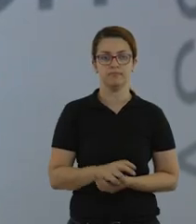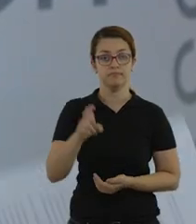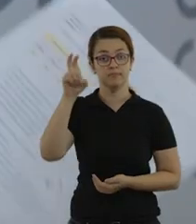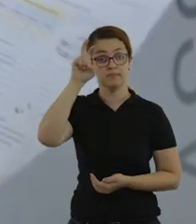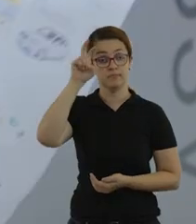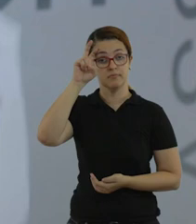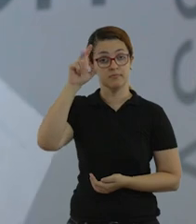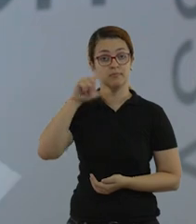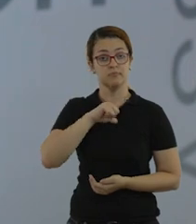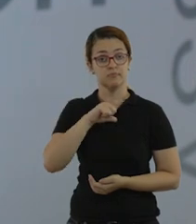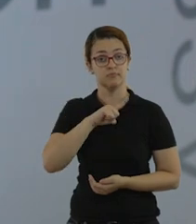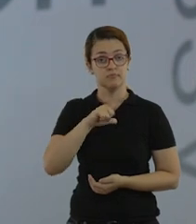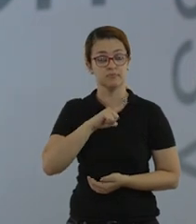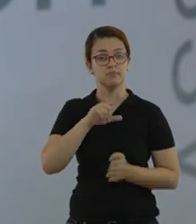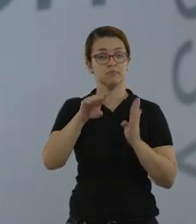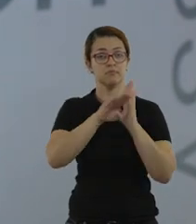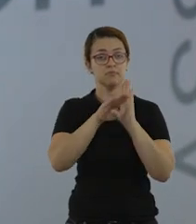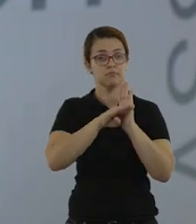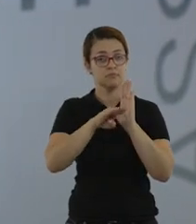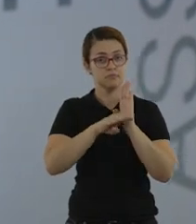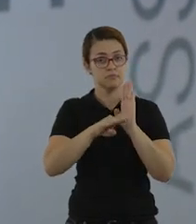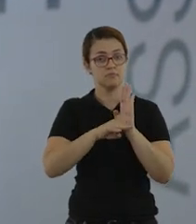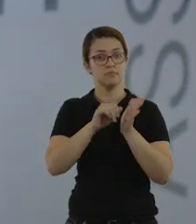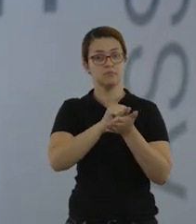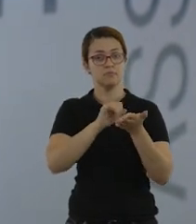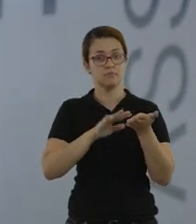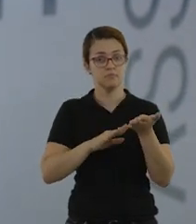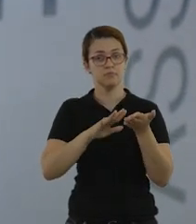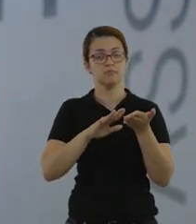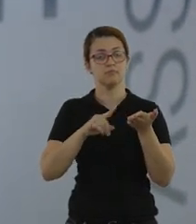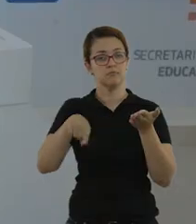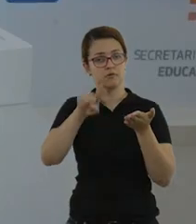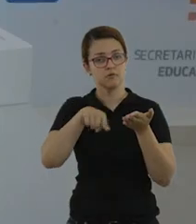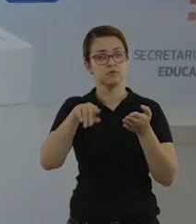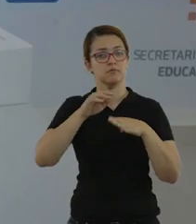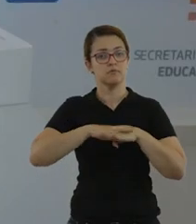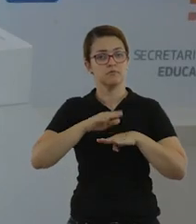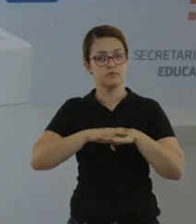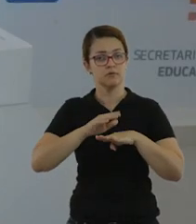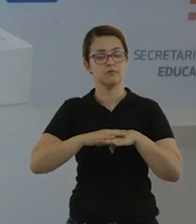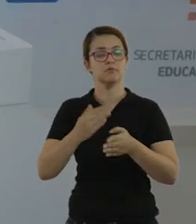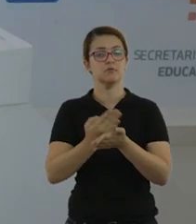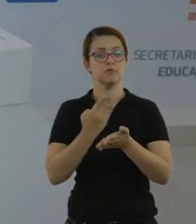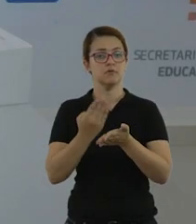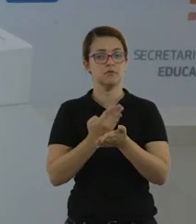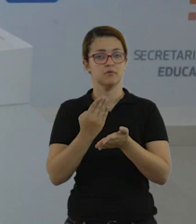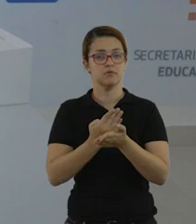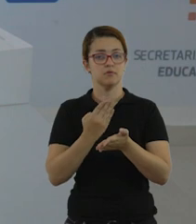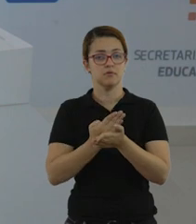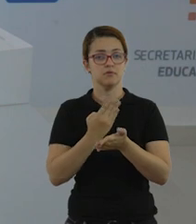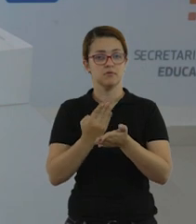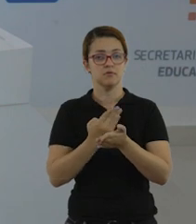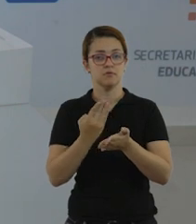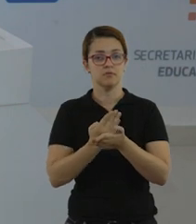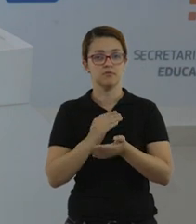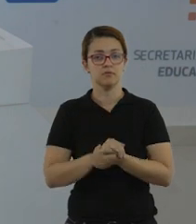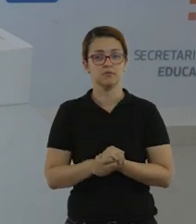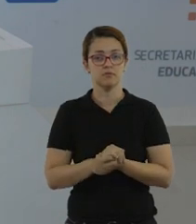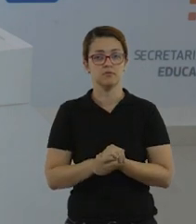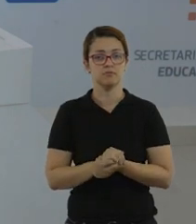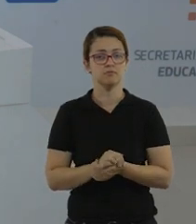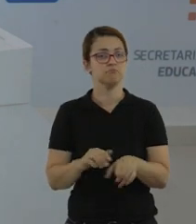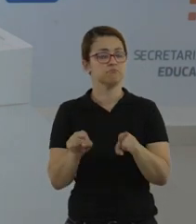Na quinta-feira, nós temos uma sequência de atividade que vocês vão realizar no caderno e vocês